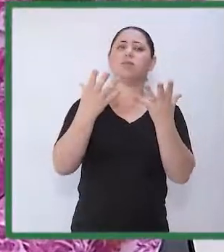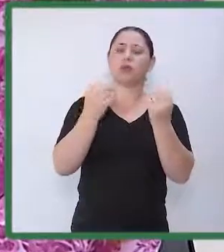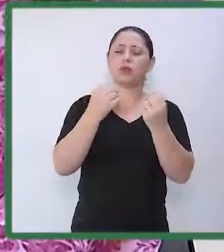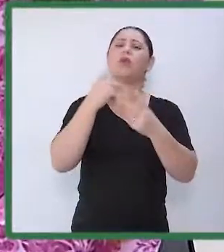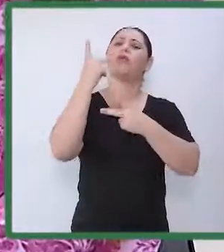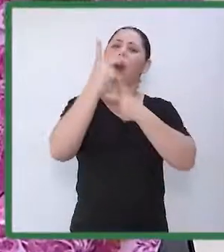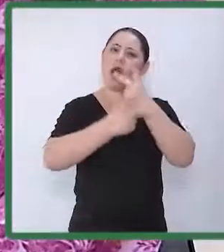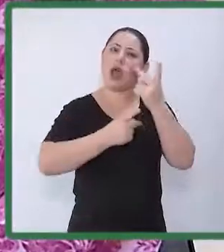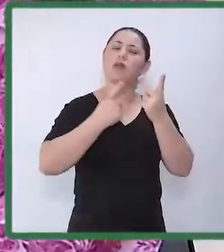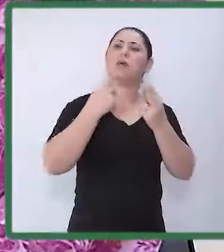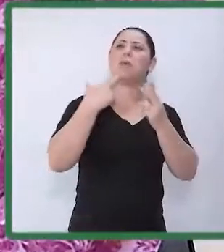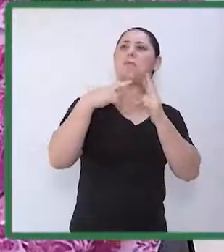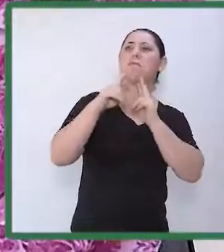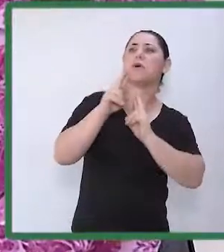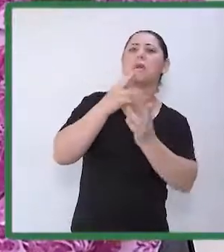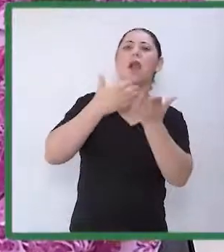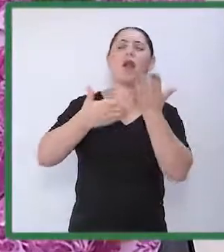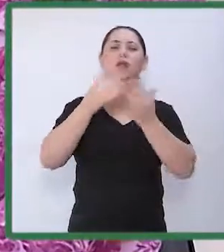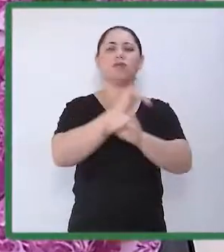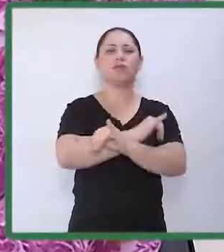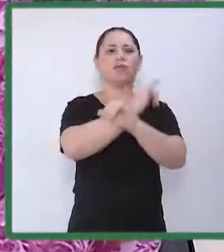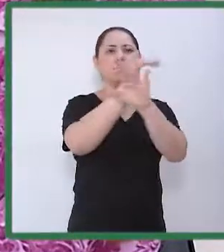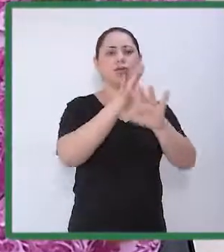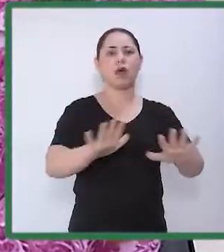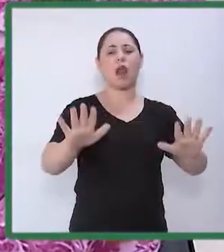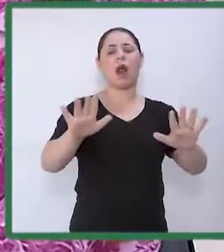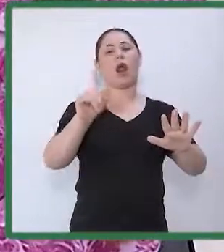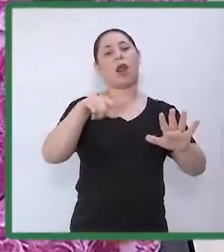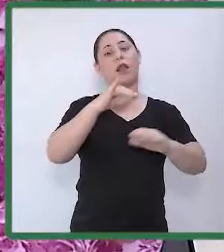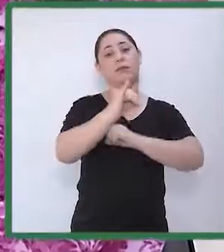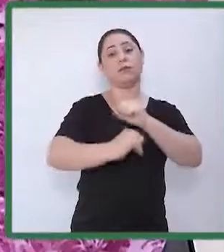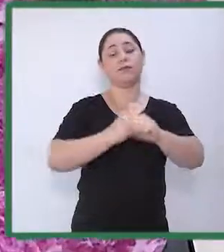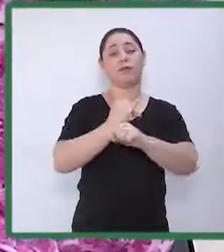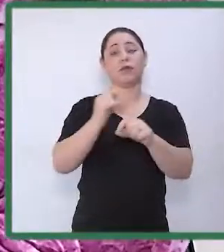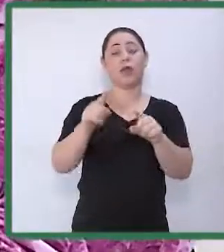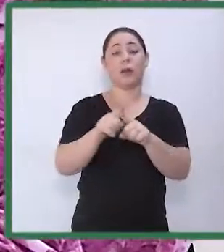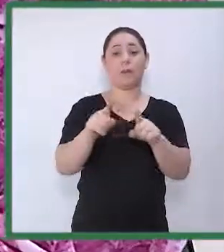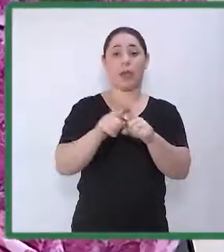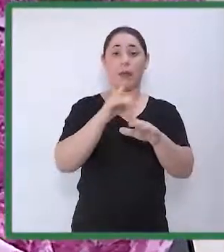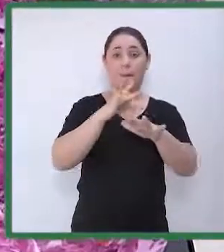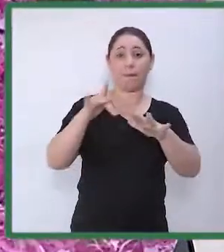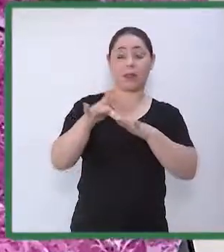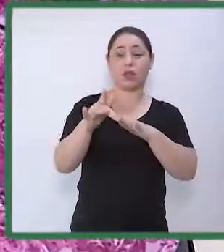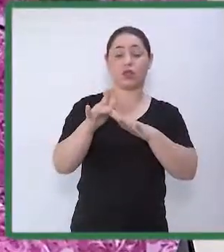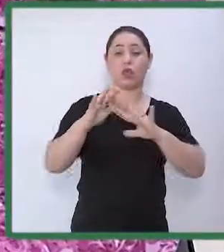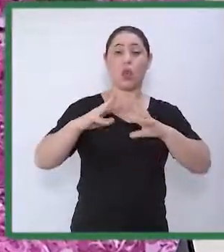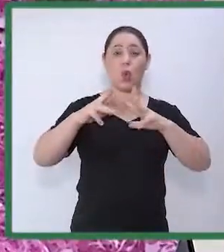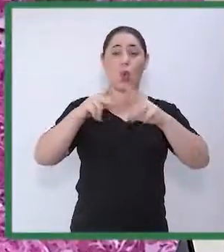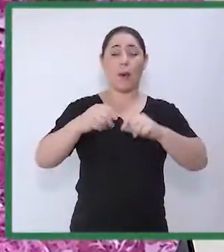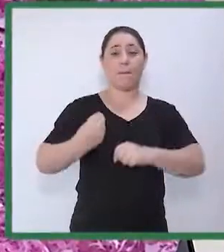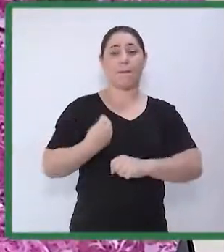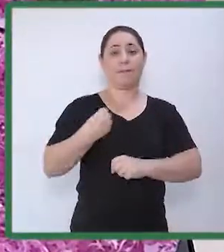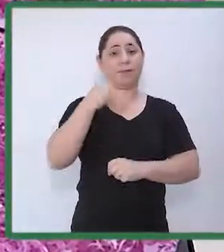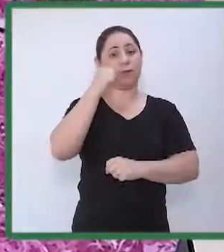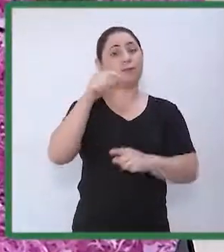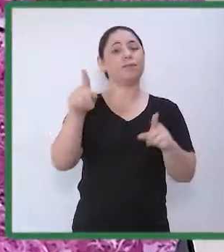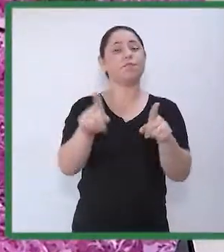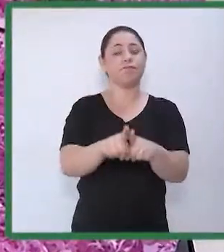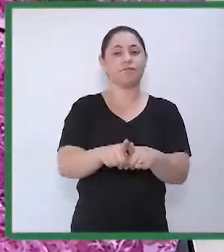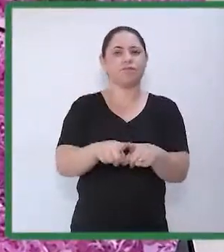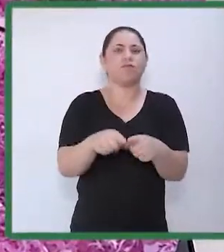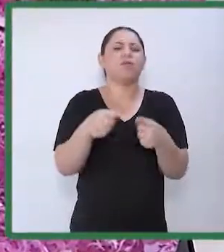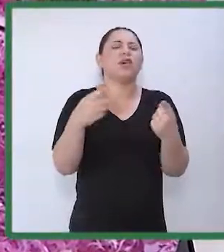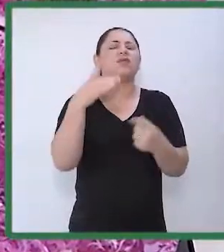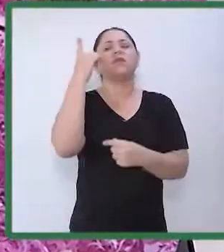bem falado nas redes sociais, na mídia maior, quanto à participação da mulher,